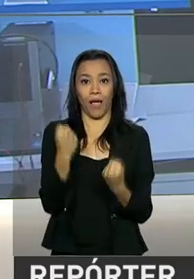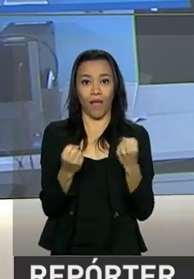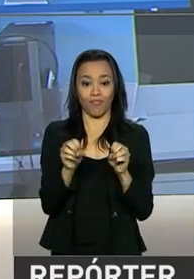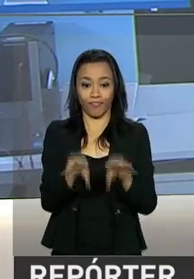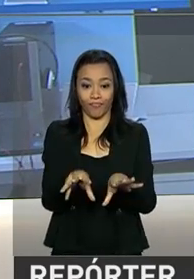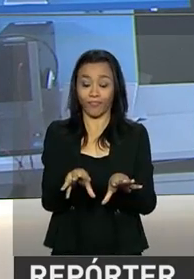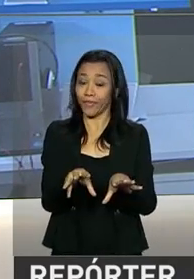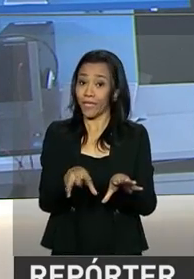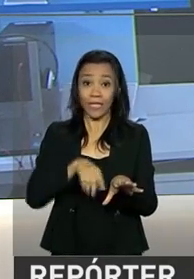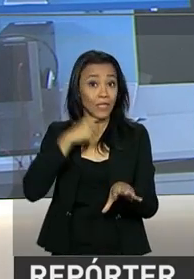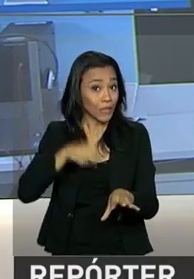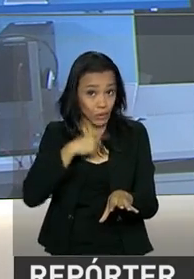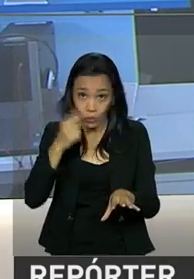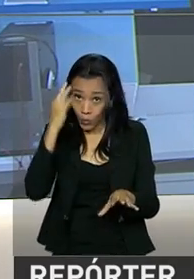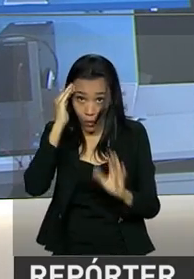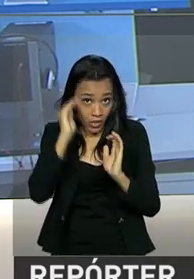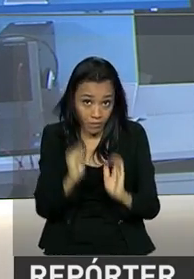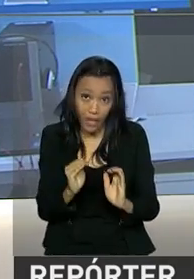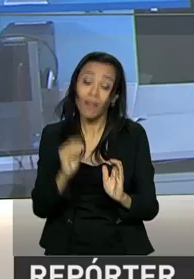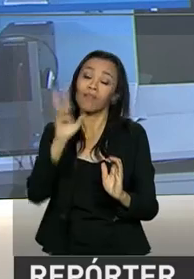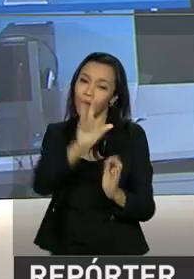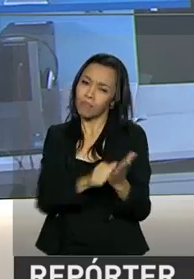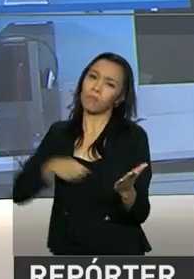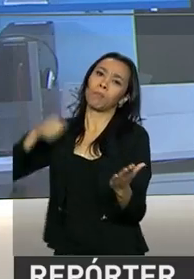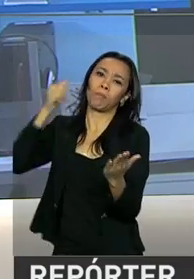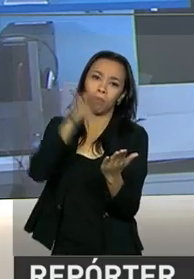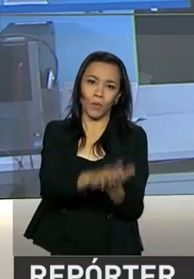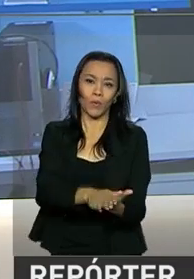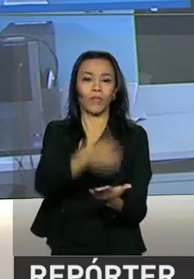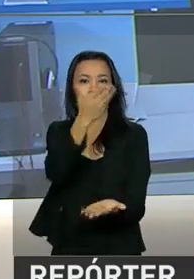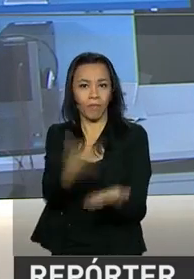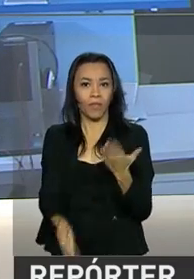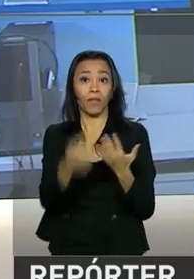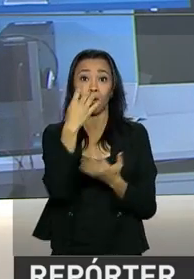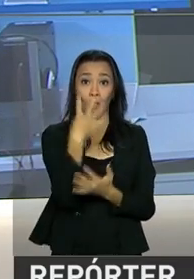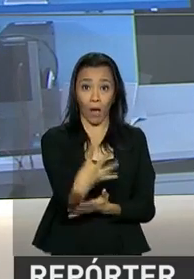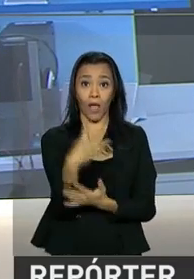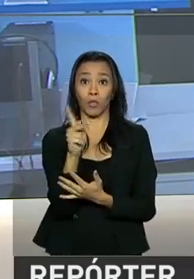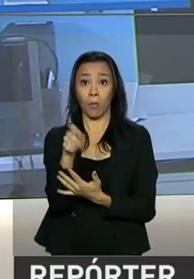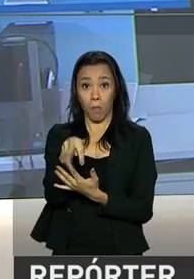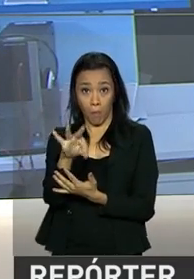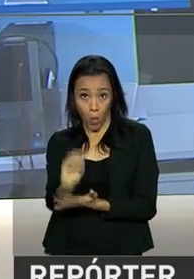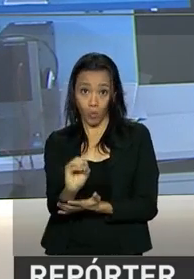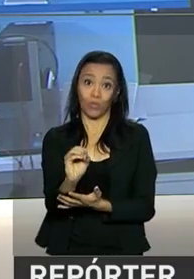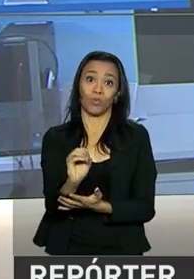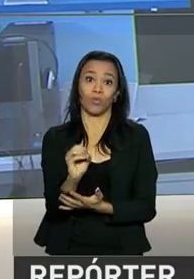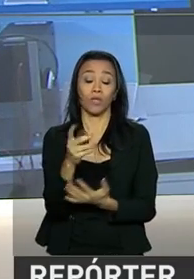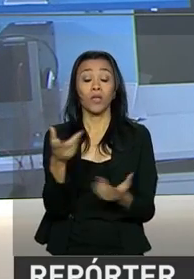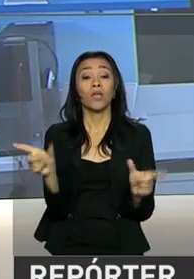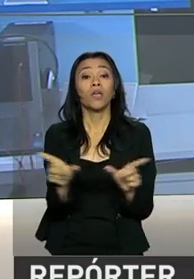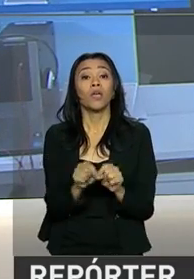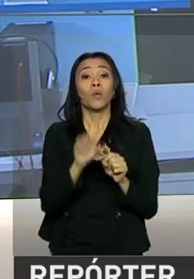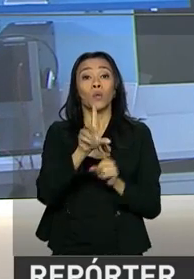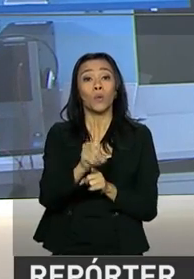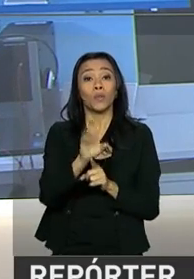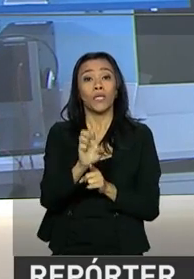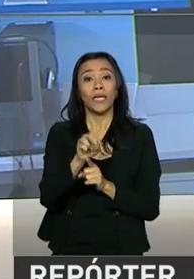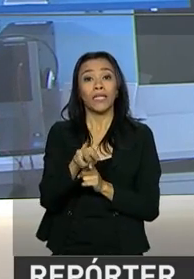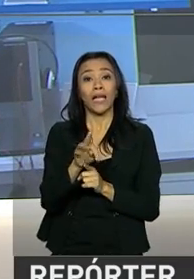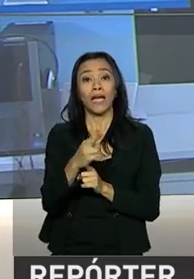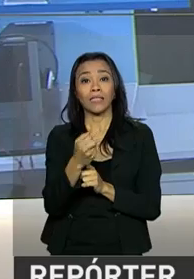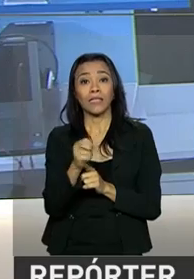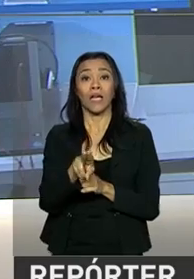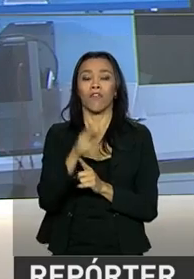descumprir a regra vai pagar multa e terá quatro pontos na carteira segundo o Detran o Denatran e com os faróis acesos os